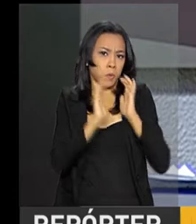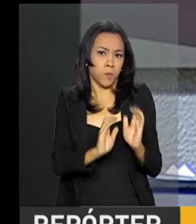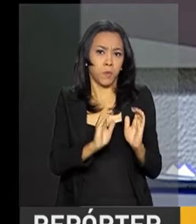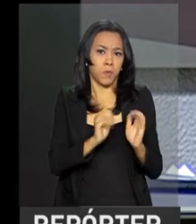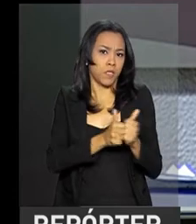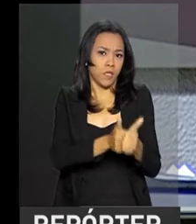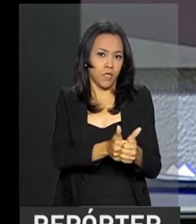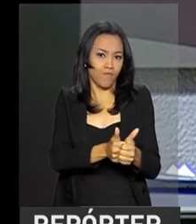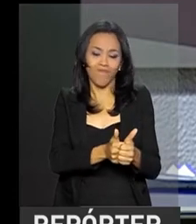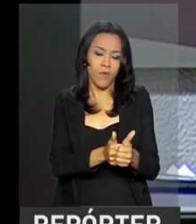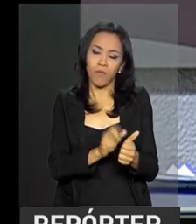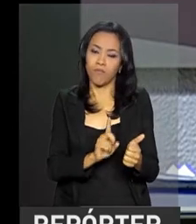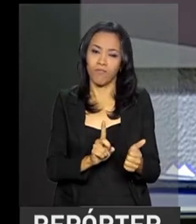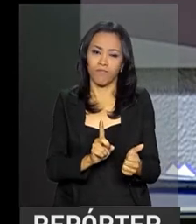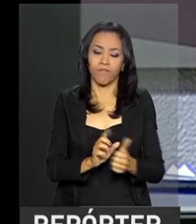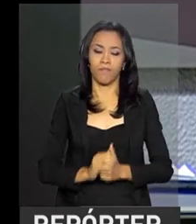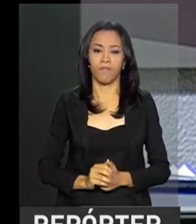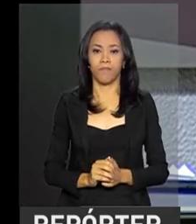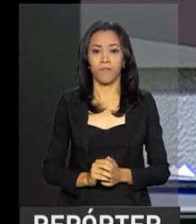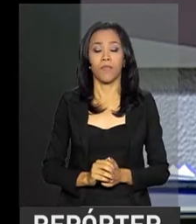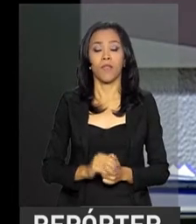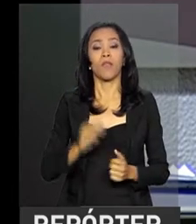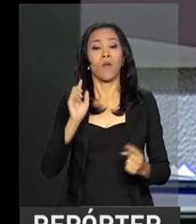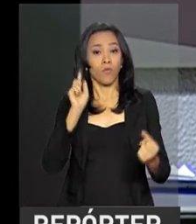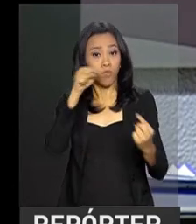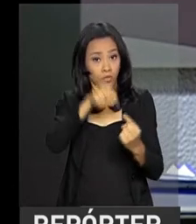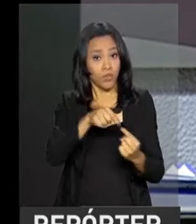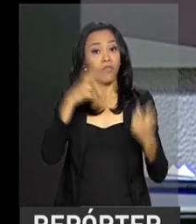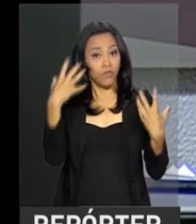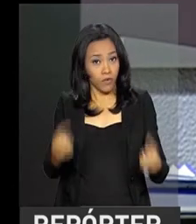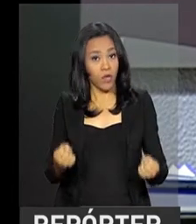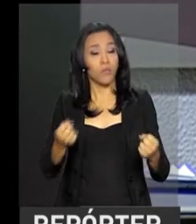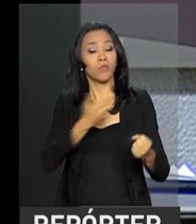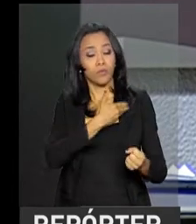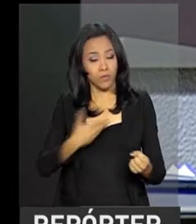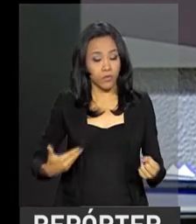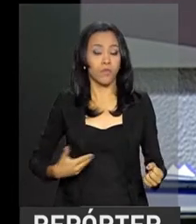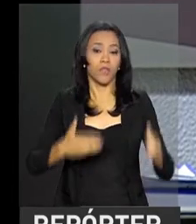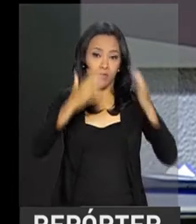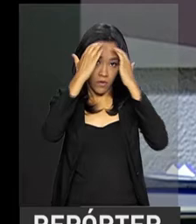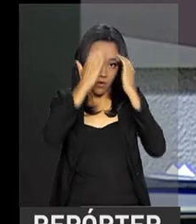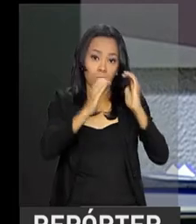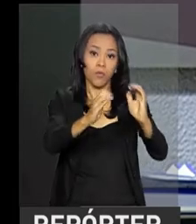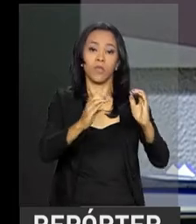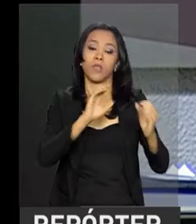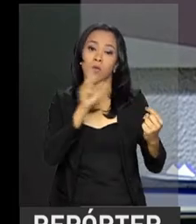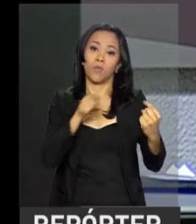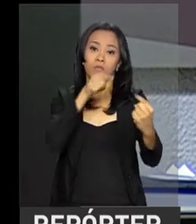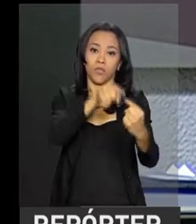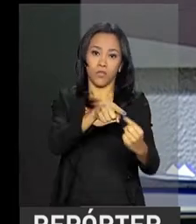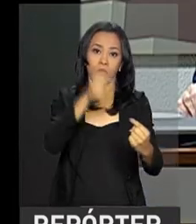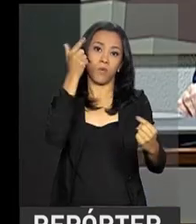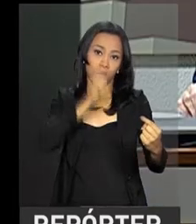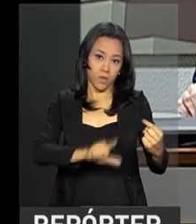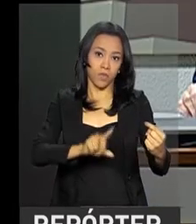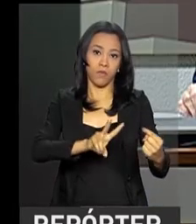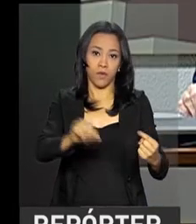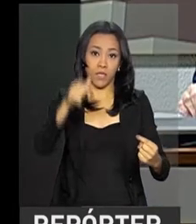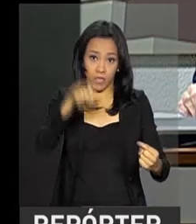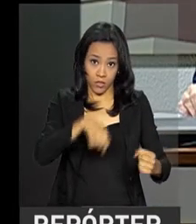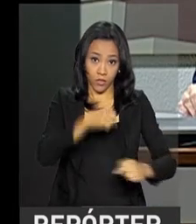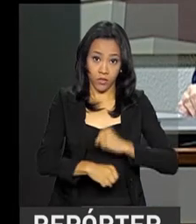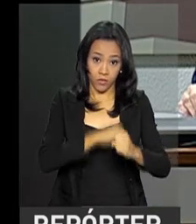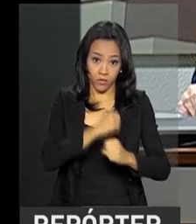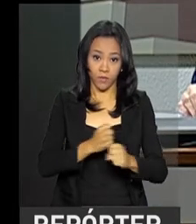não é a meta fiscal nós vamos cumprir sem a meta fiscal deste ano isso é que